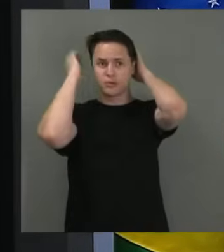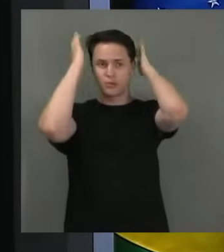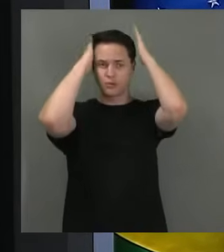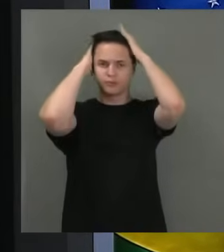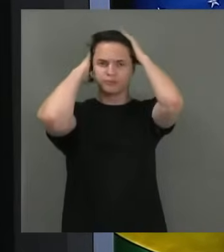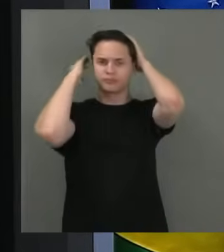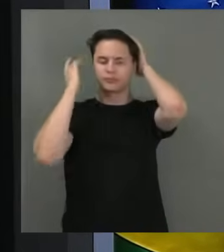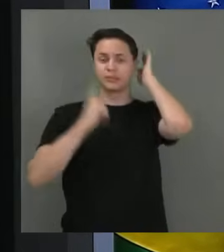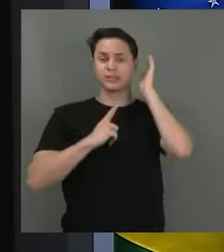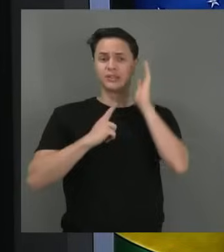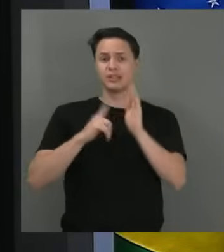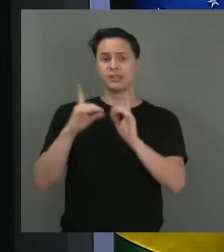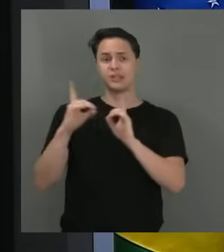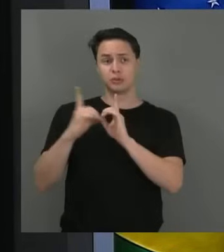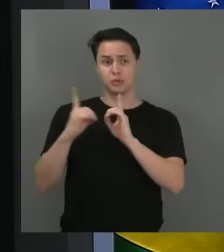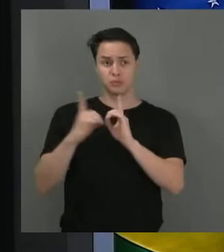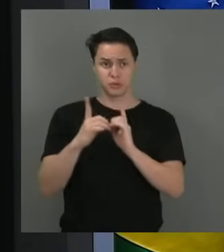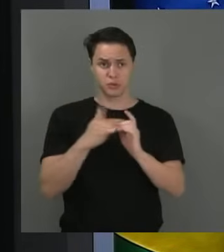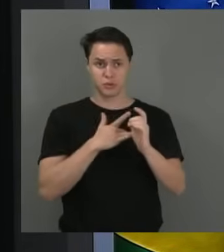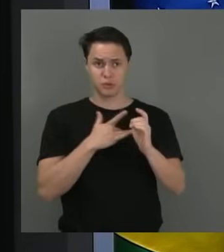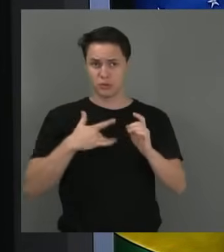lá, morreu.